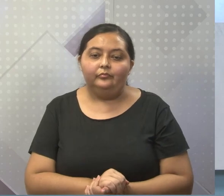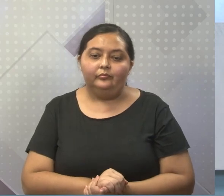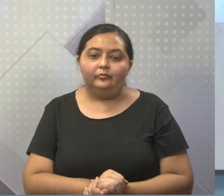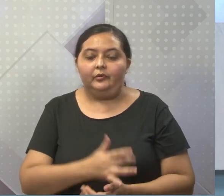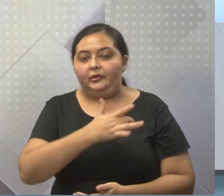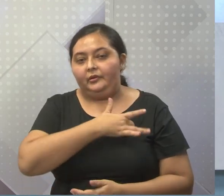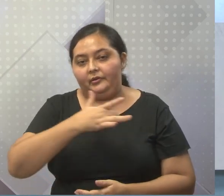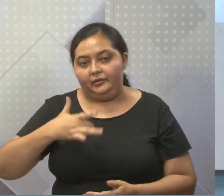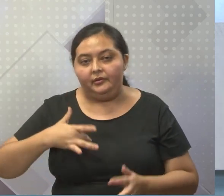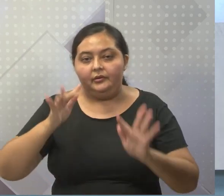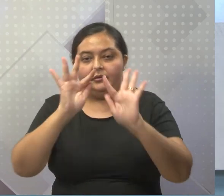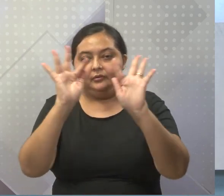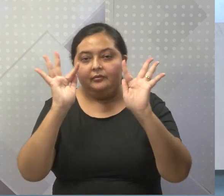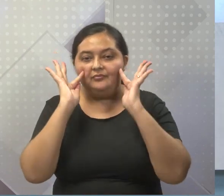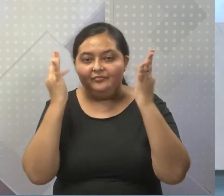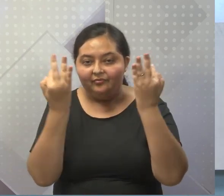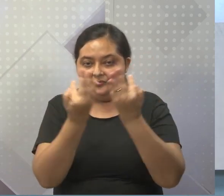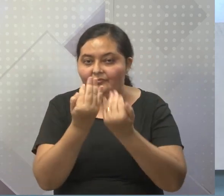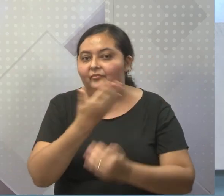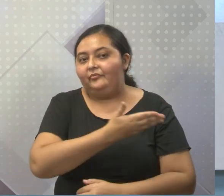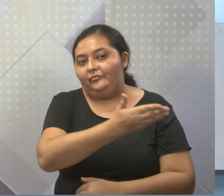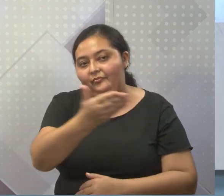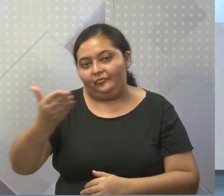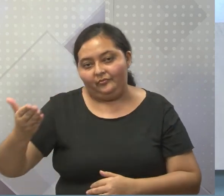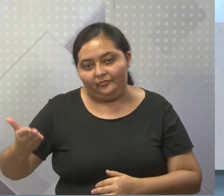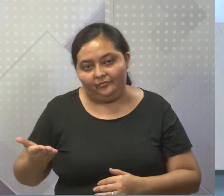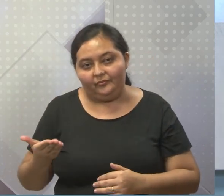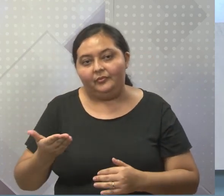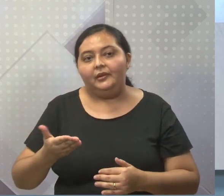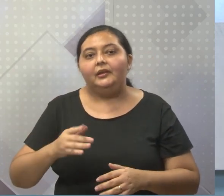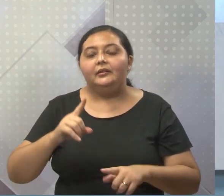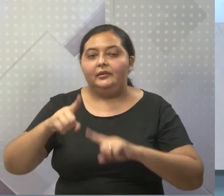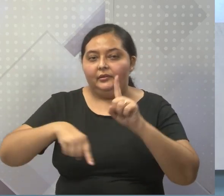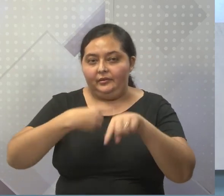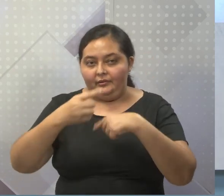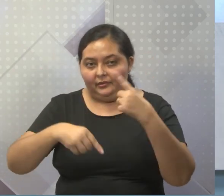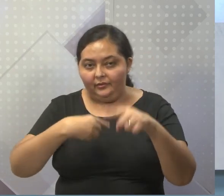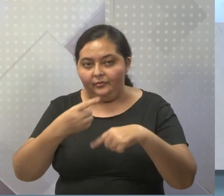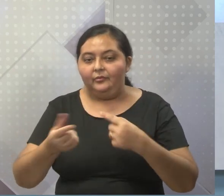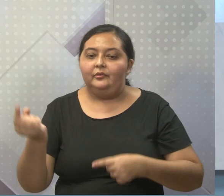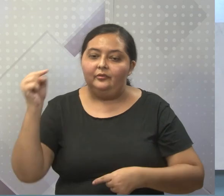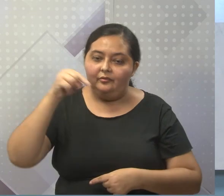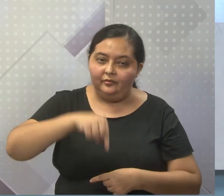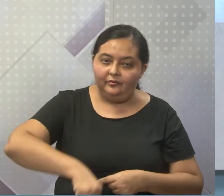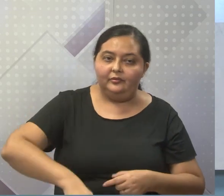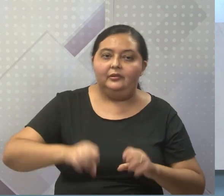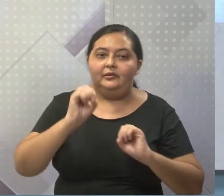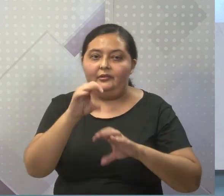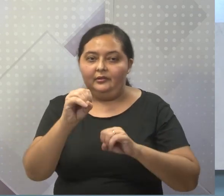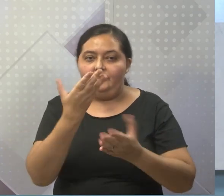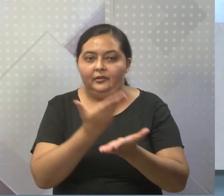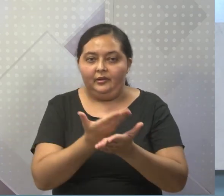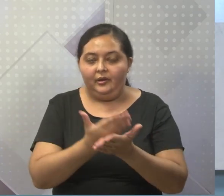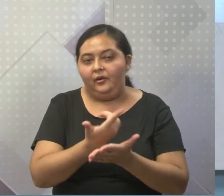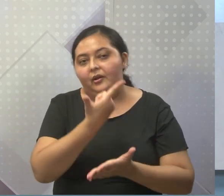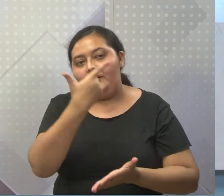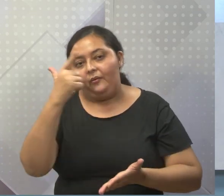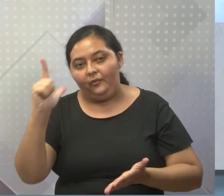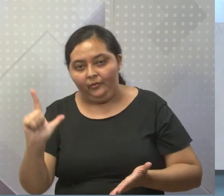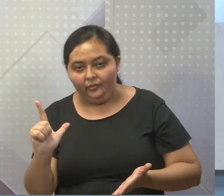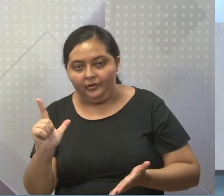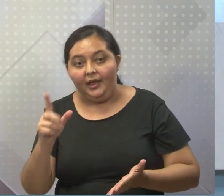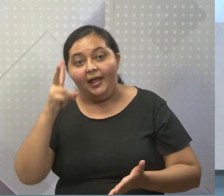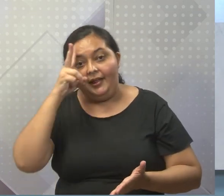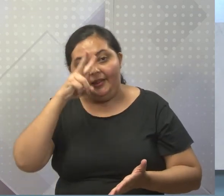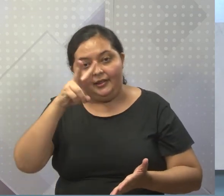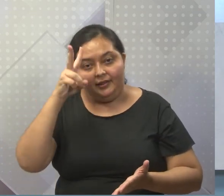Desejo saúde a seus familiares e a vocês. Espero muito em breve estar aqui novamente ministrando alguma aula para vocês, tá bom? Lembrando que